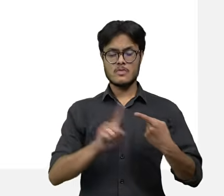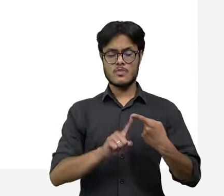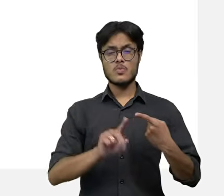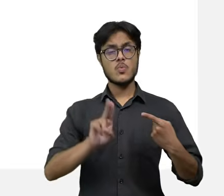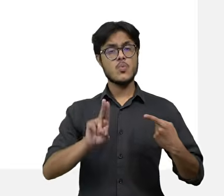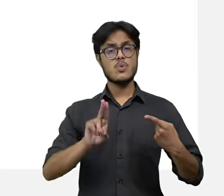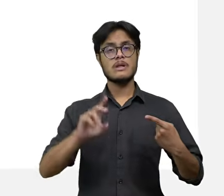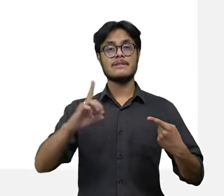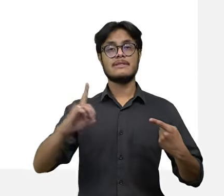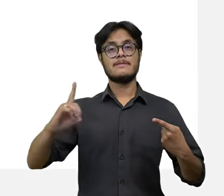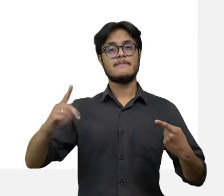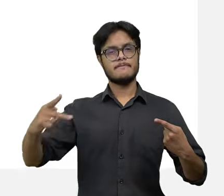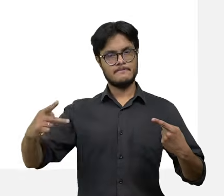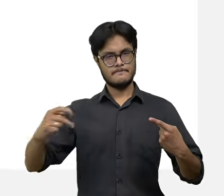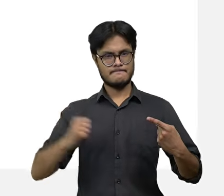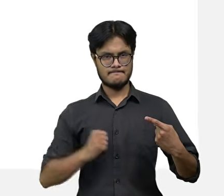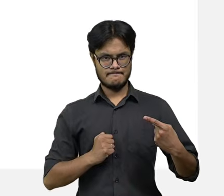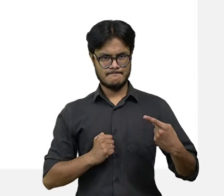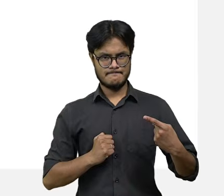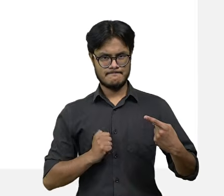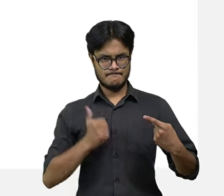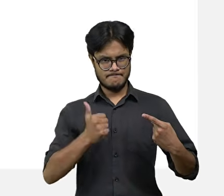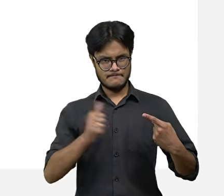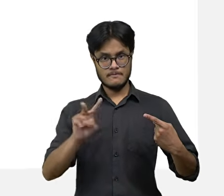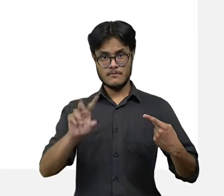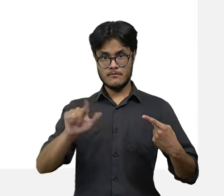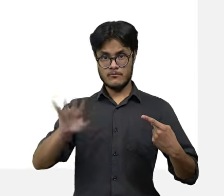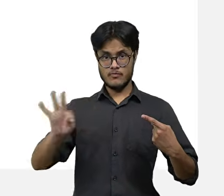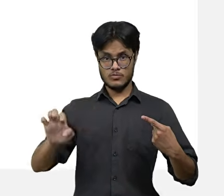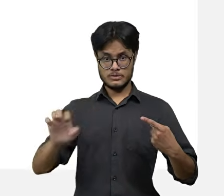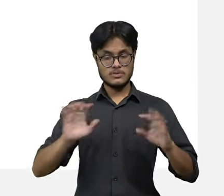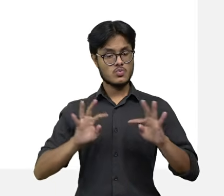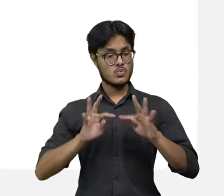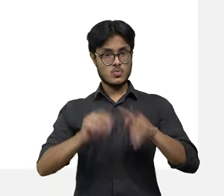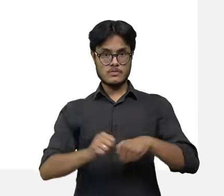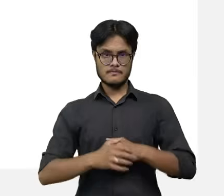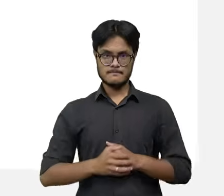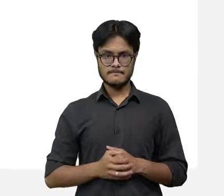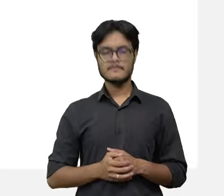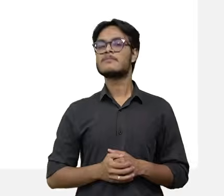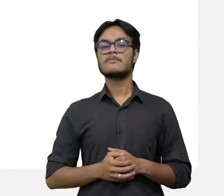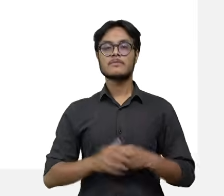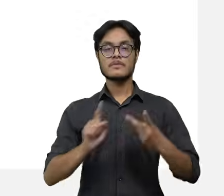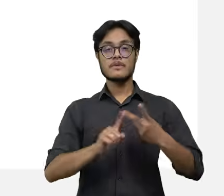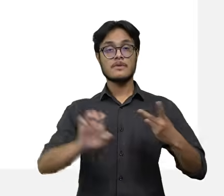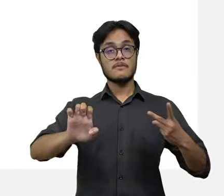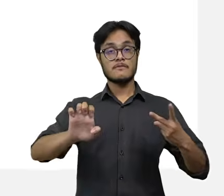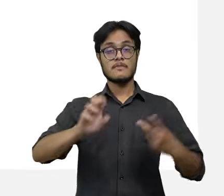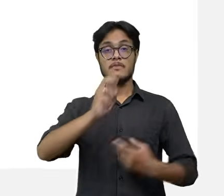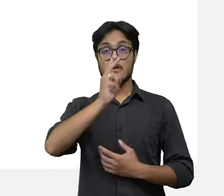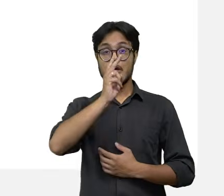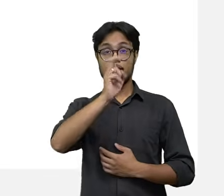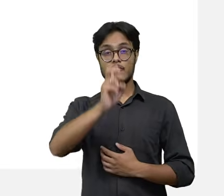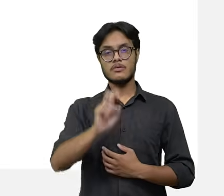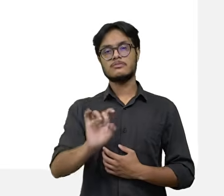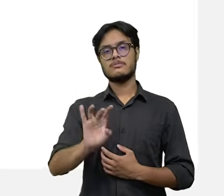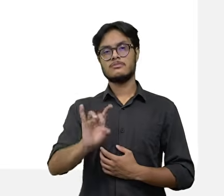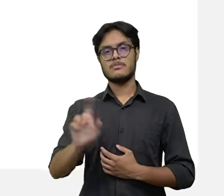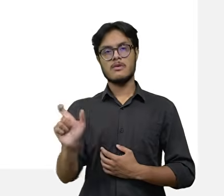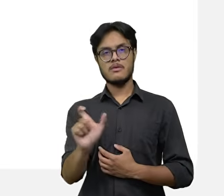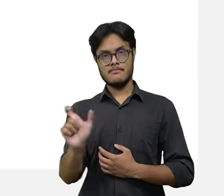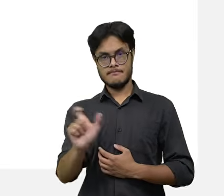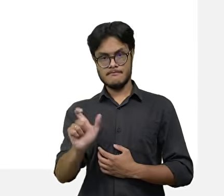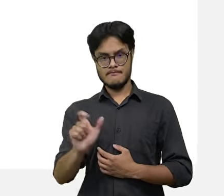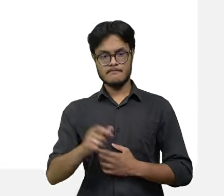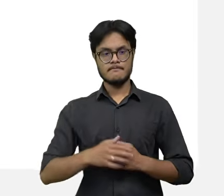do circuito todo, é a voltagem do circuito todo. E é a voltagem apenas da pilha.